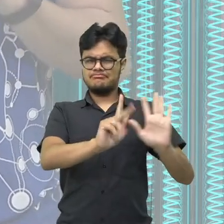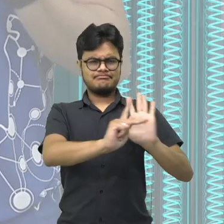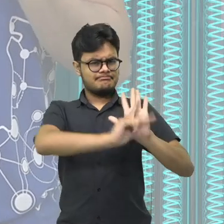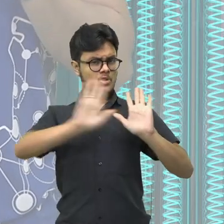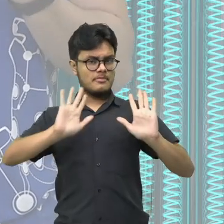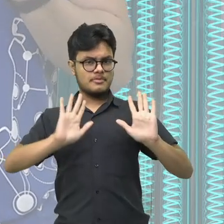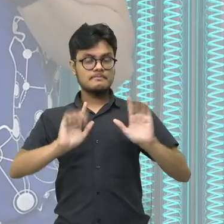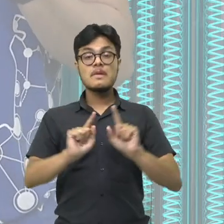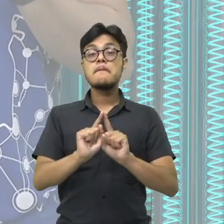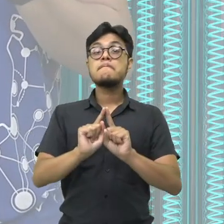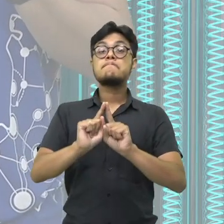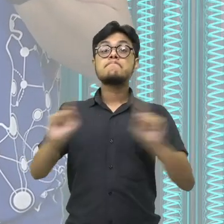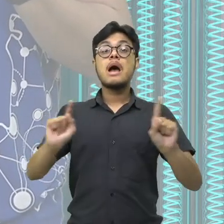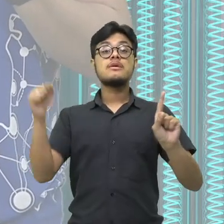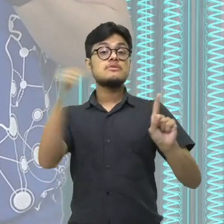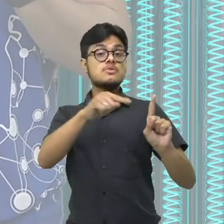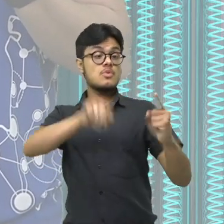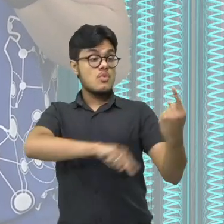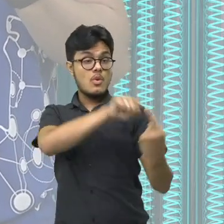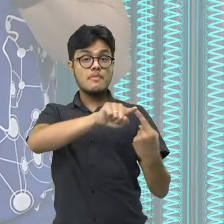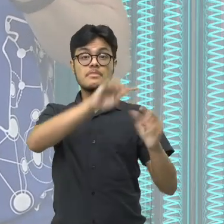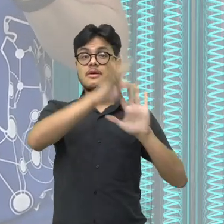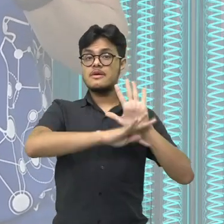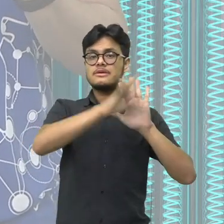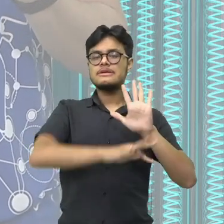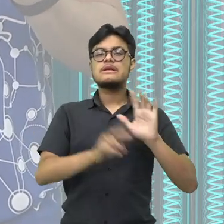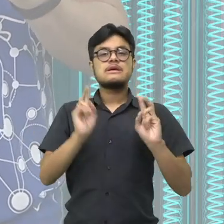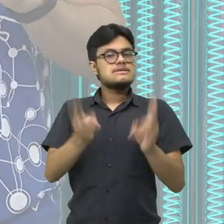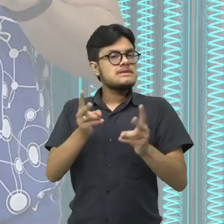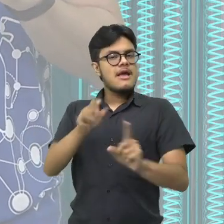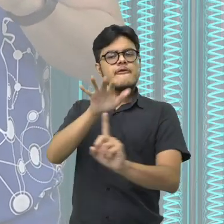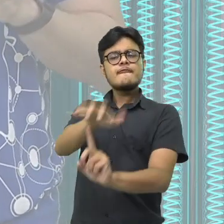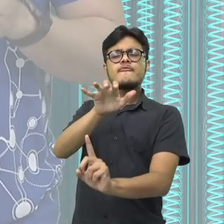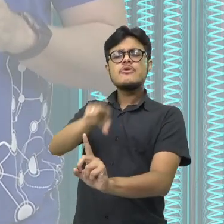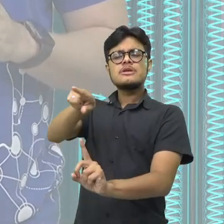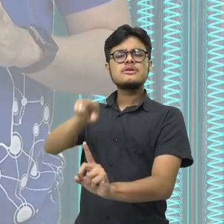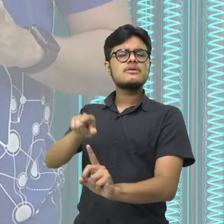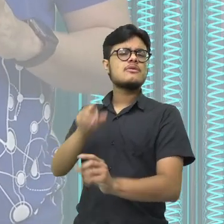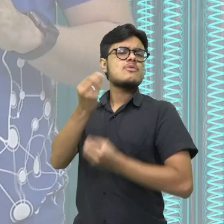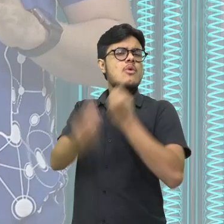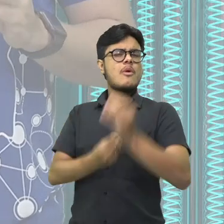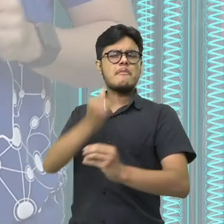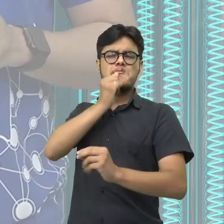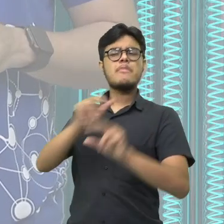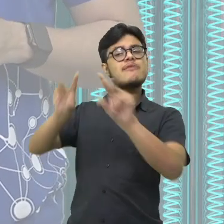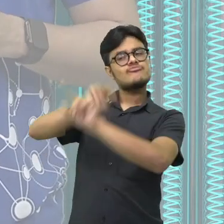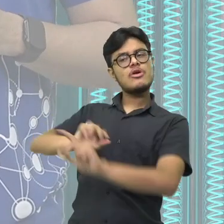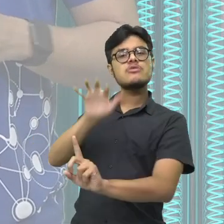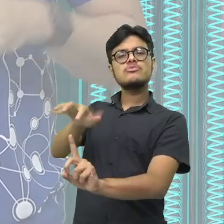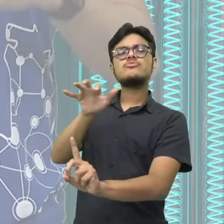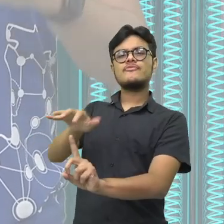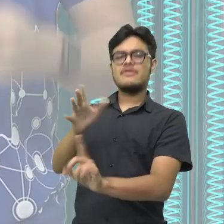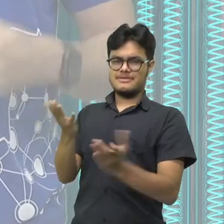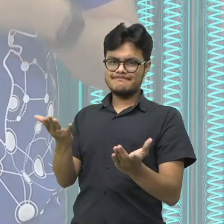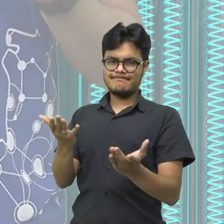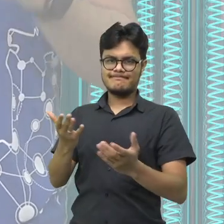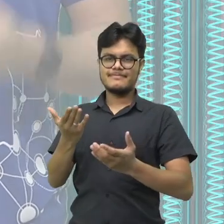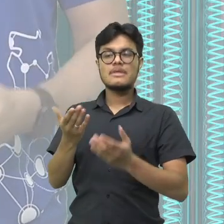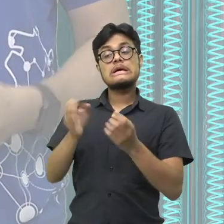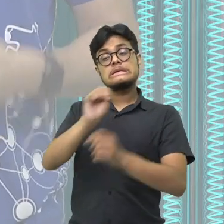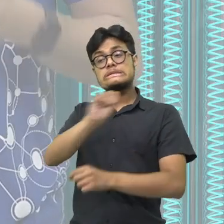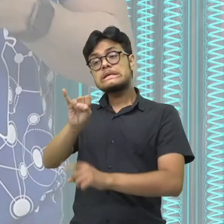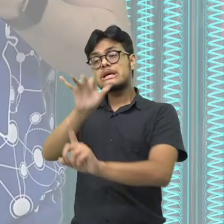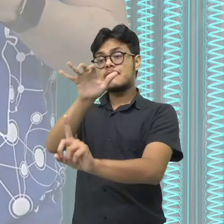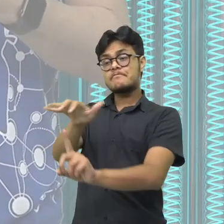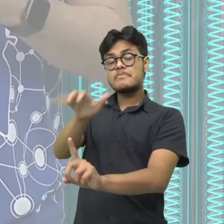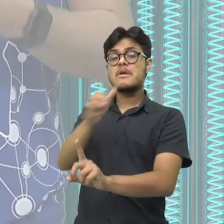particular, e esse texto ele tem a intenção de persuadir o receptor, né,